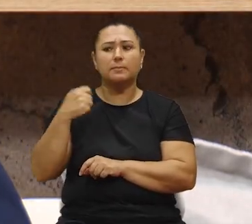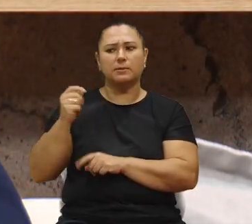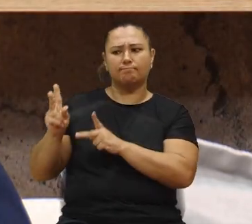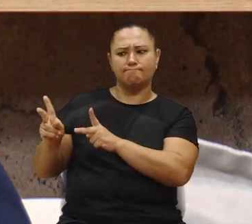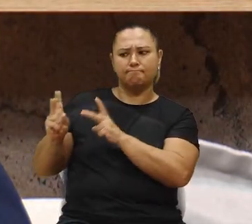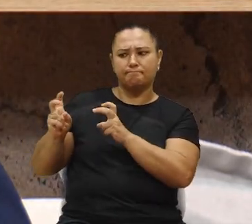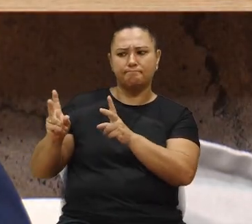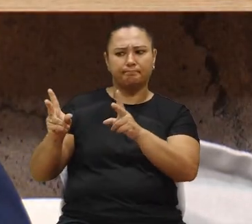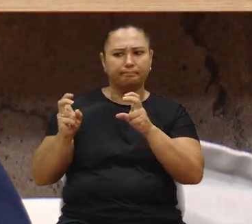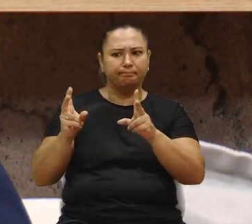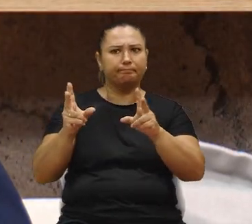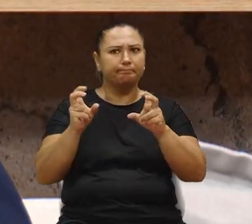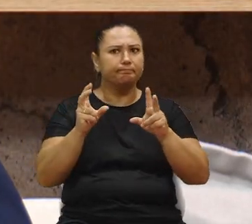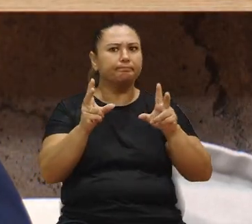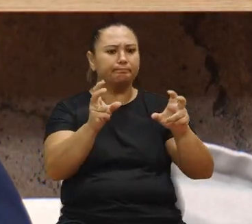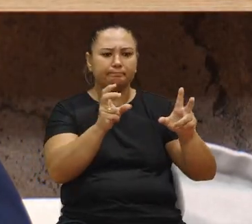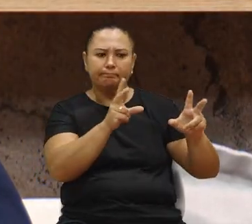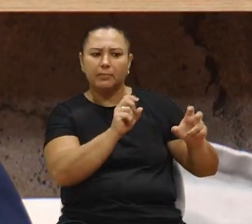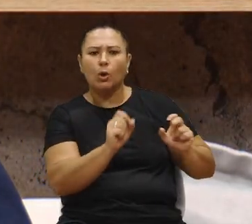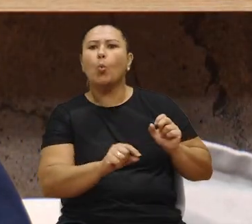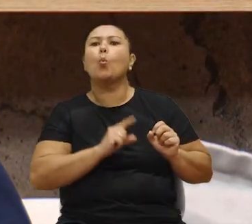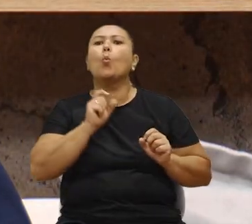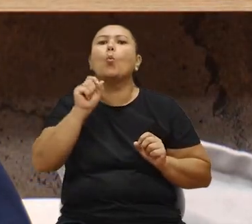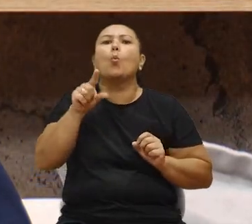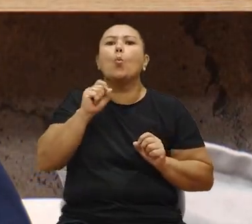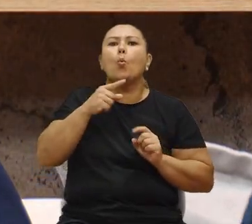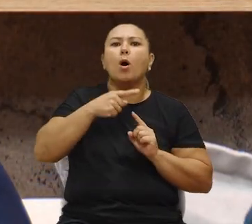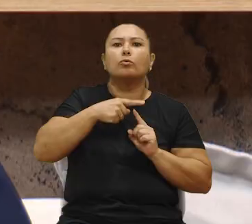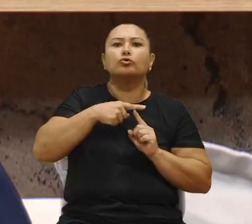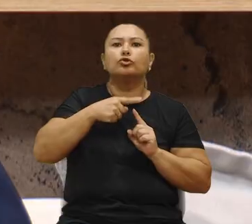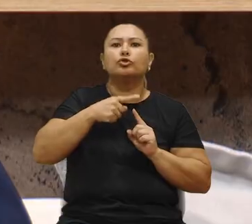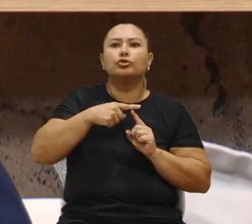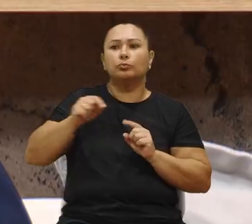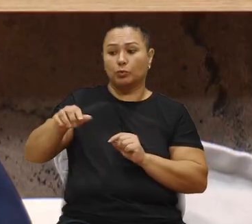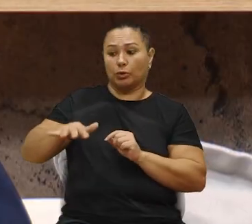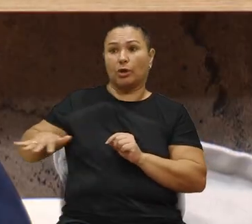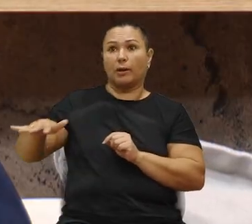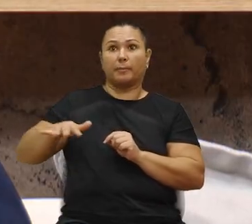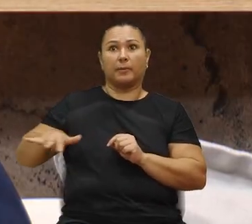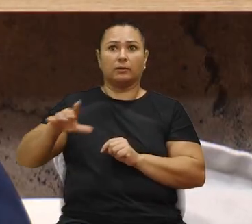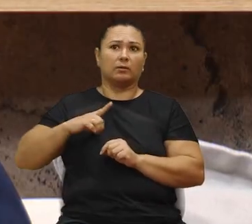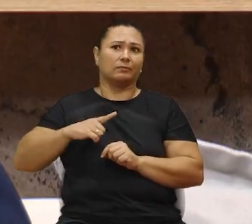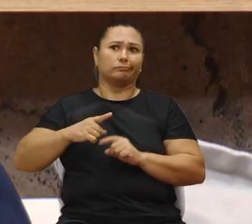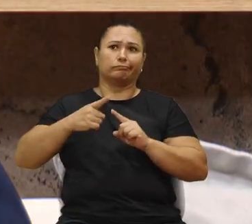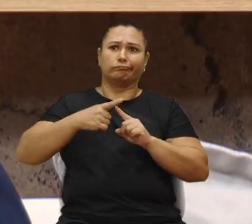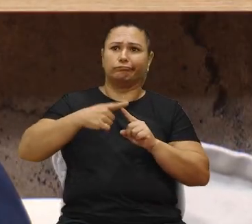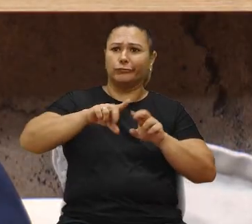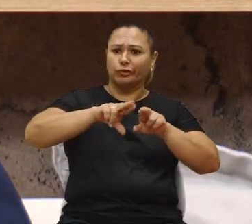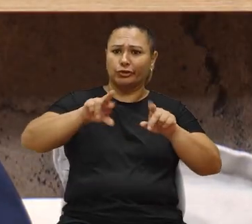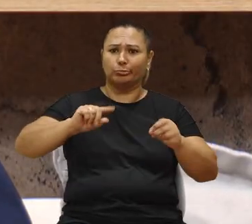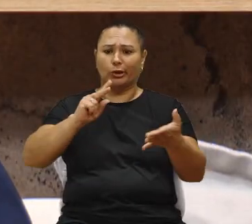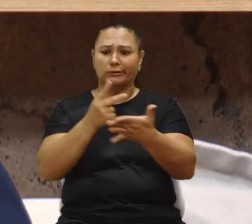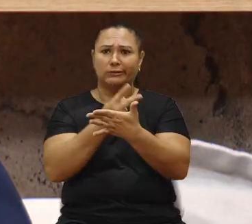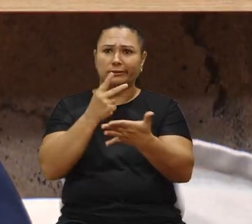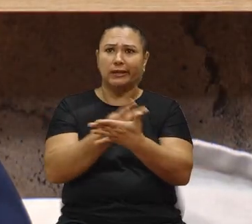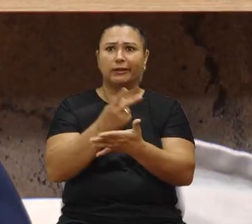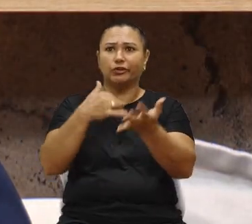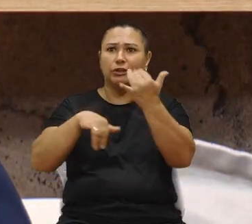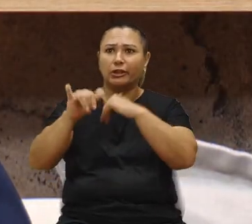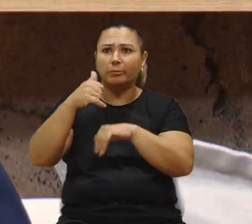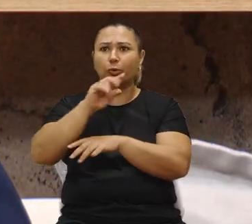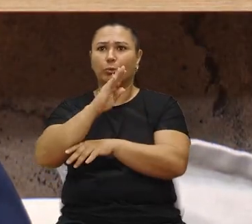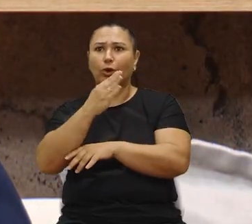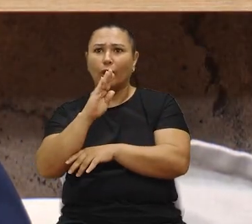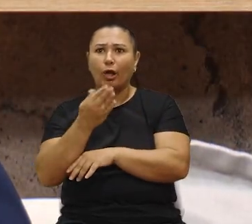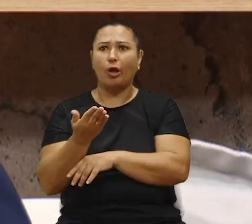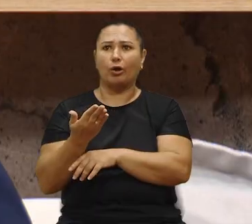né, eles devam ser identificados, né, saber, olha, que tipo de risco tem em tal ambiente. Os riscos podem ser de vários tipos, riscos de acidente,